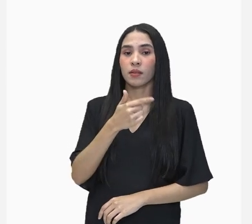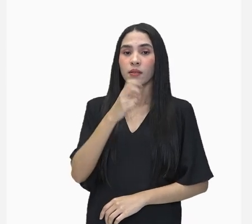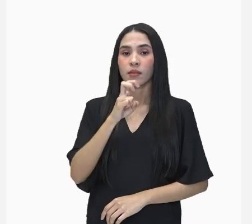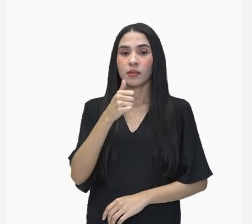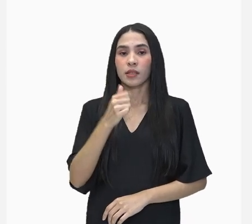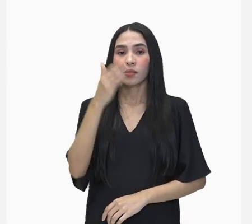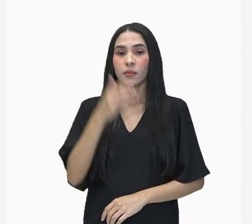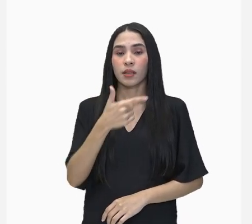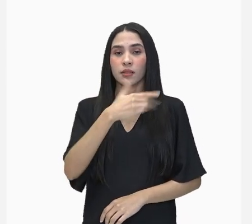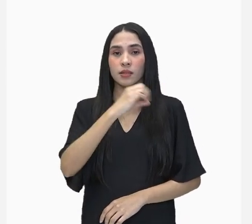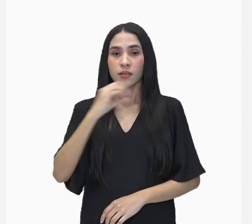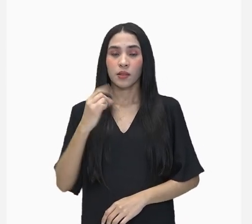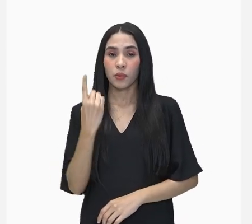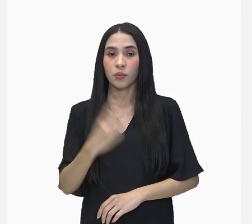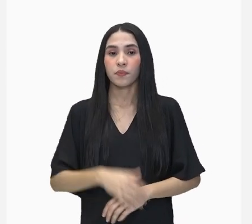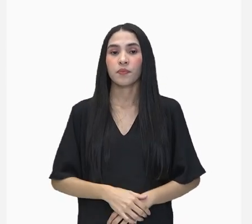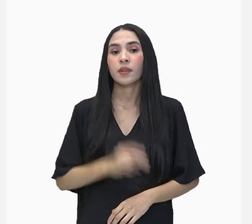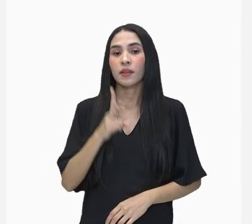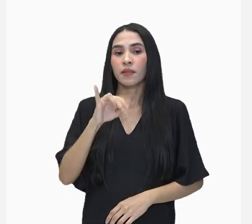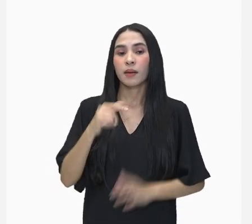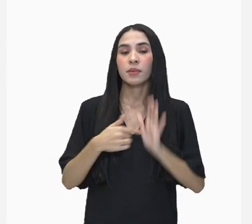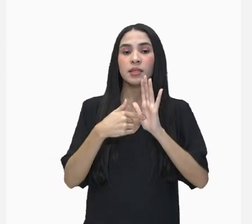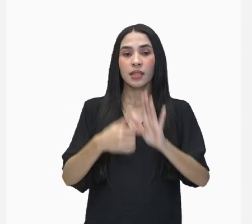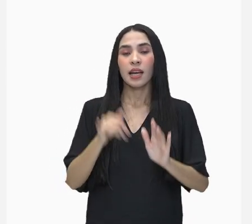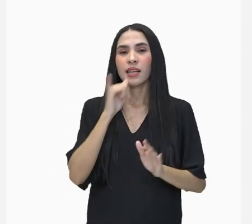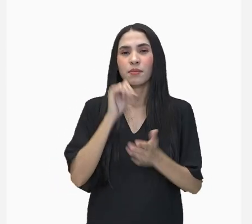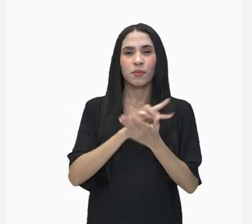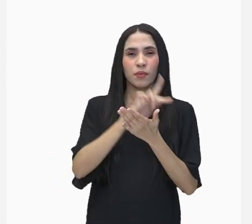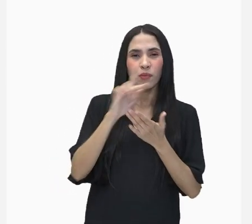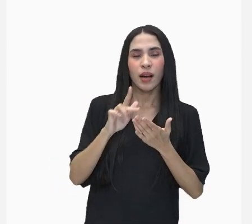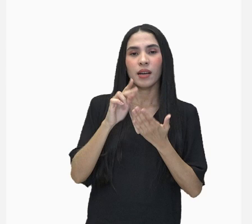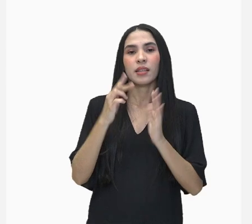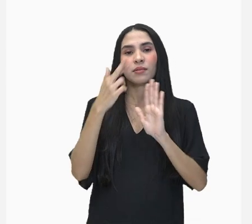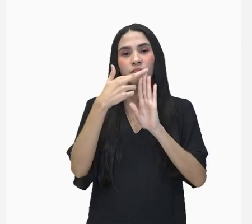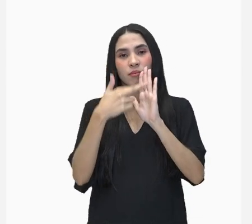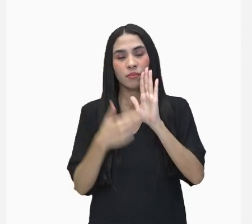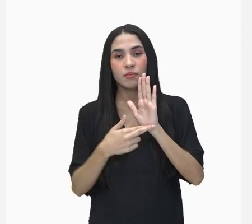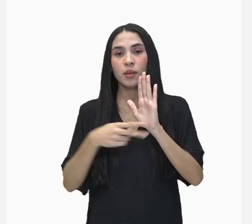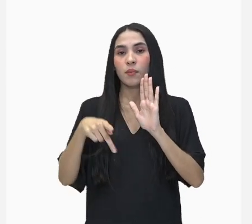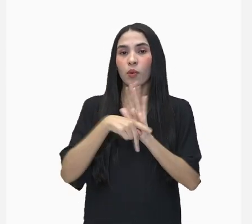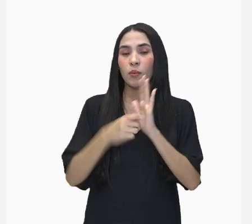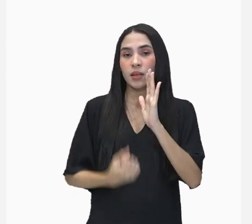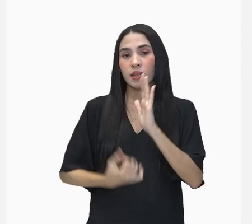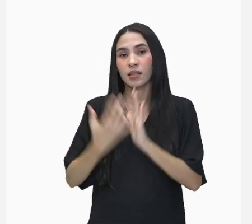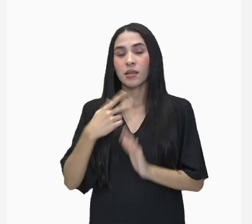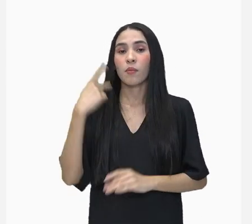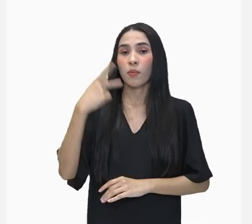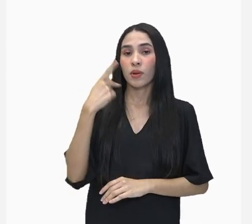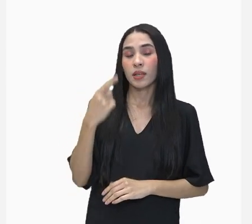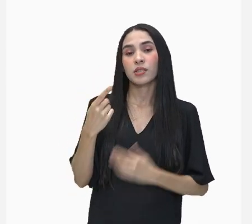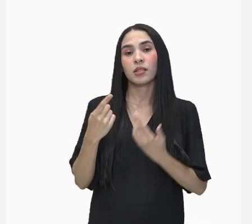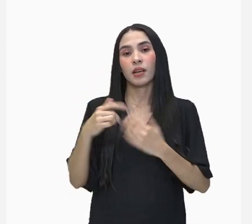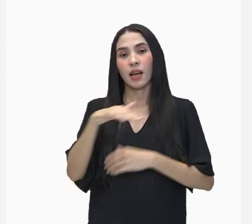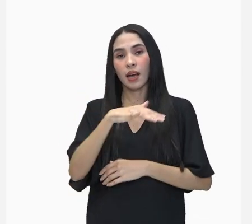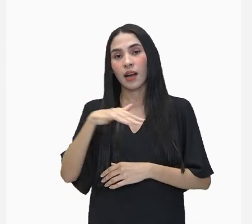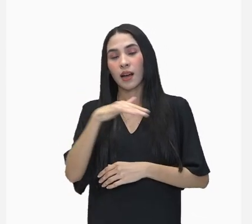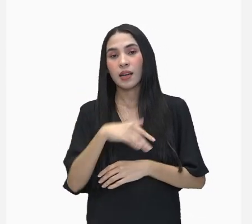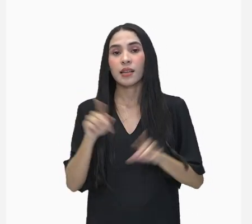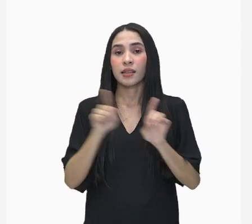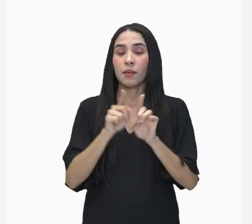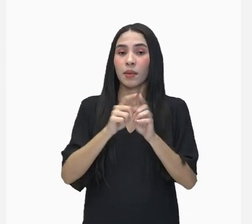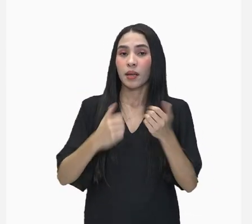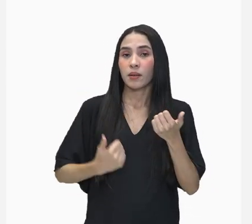10.257/001, né? E ela vem aí trazendo uma série de instrumentos para as políticas de desenvolvimento urbano, trazendo um